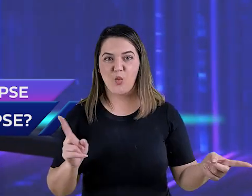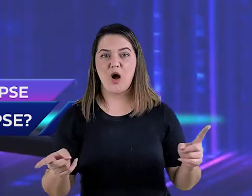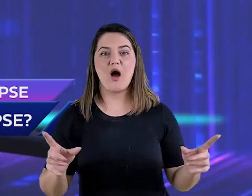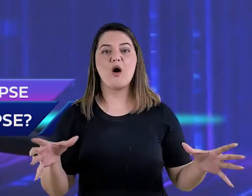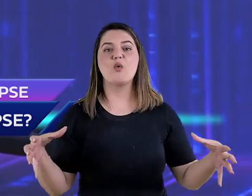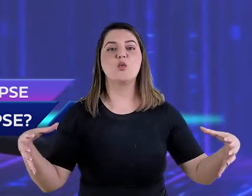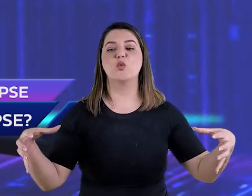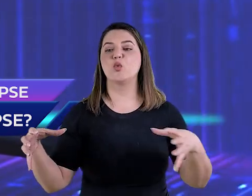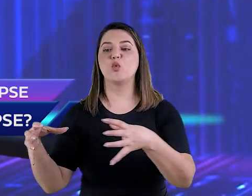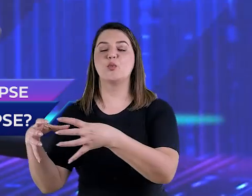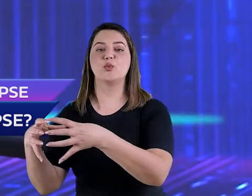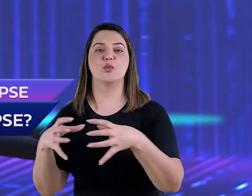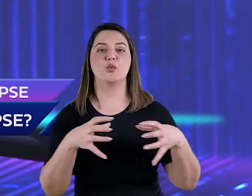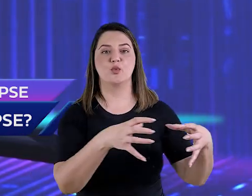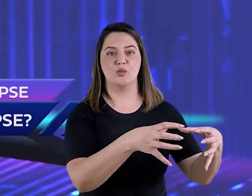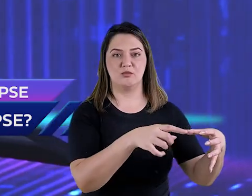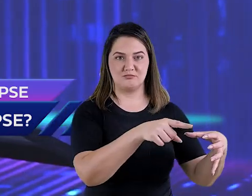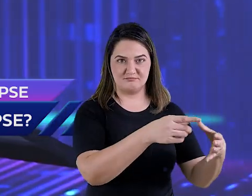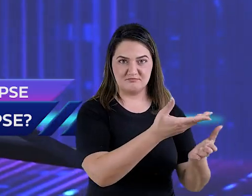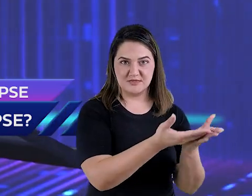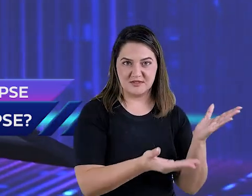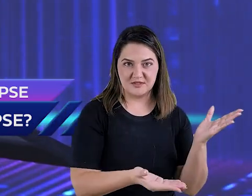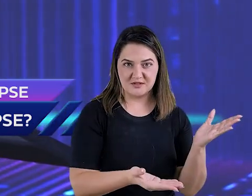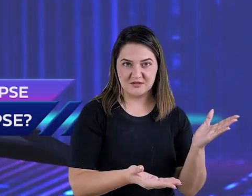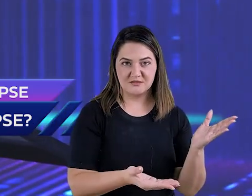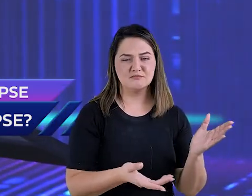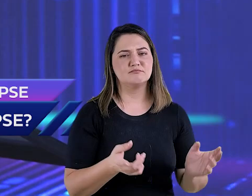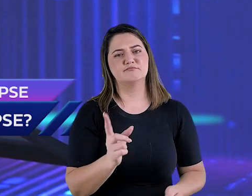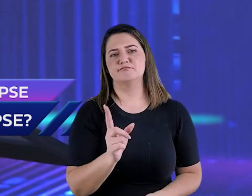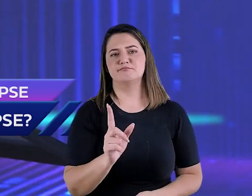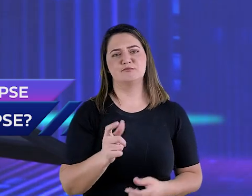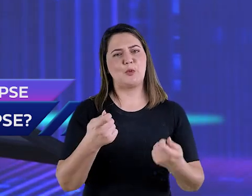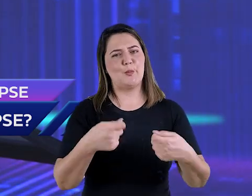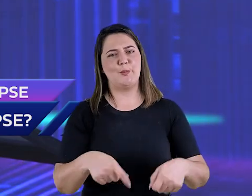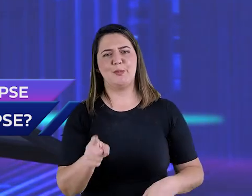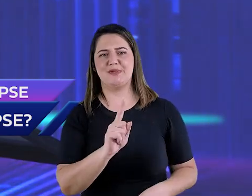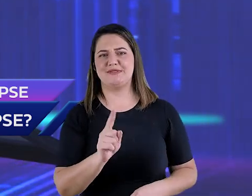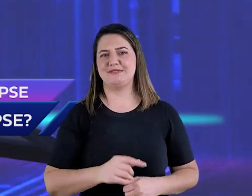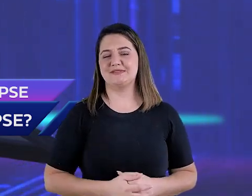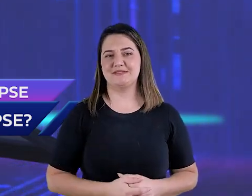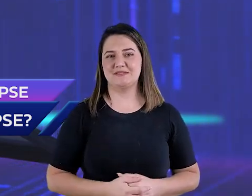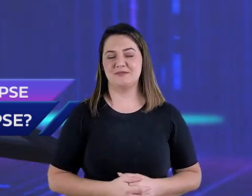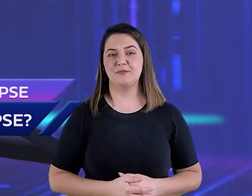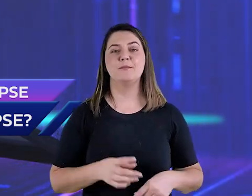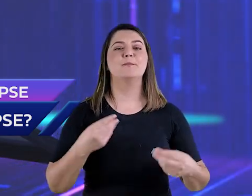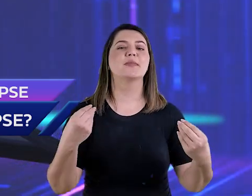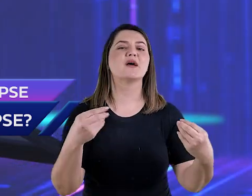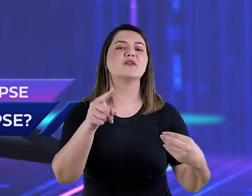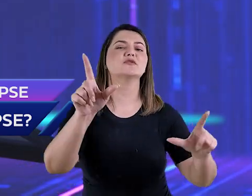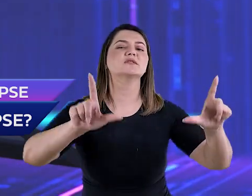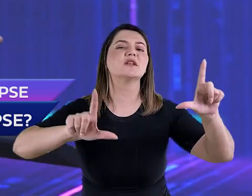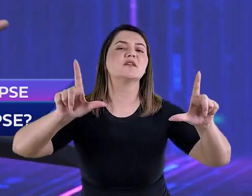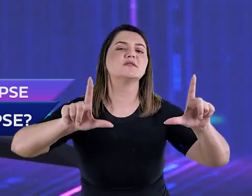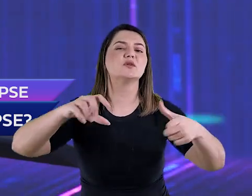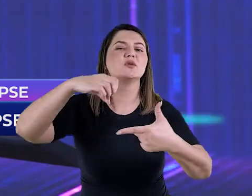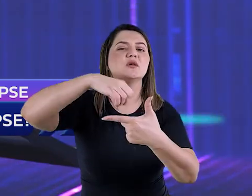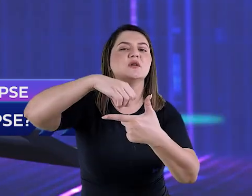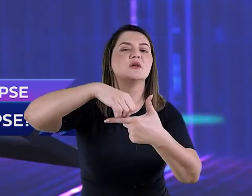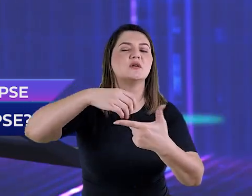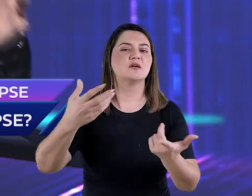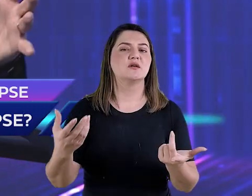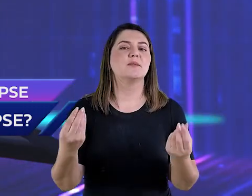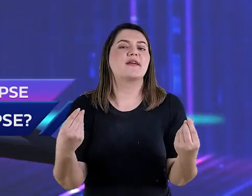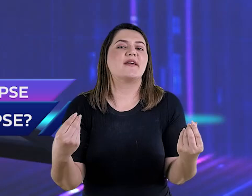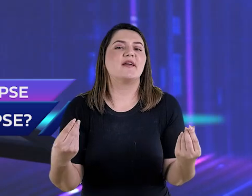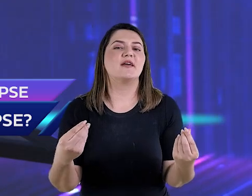perder. Você nem deve se perder. Há novo tempo está chegando na sua vida e talvez você está